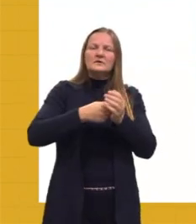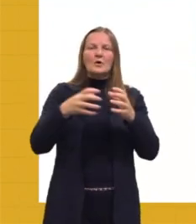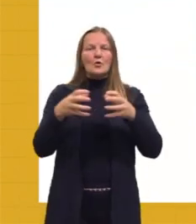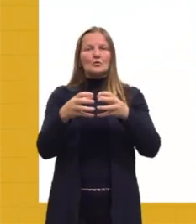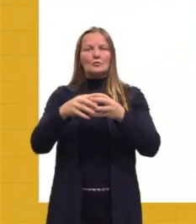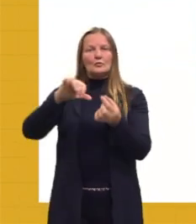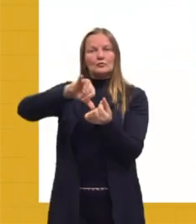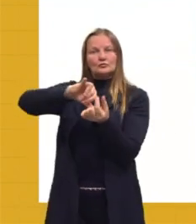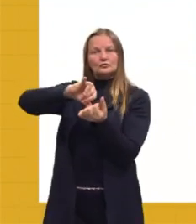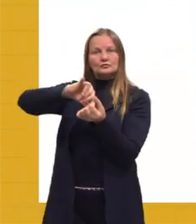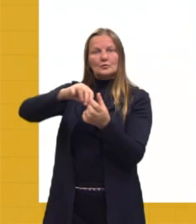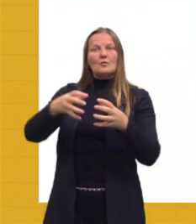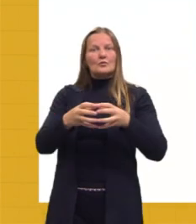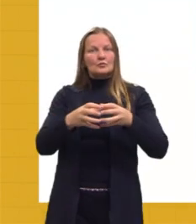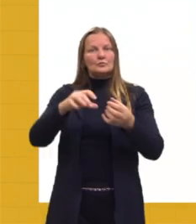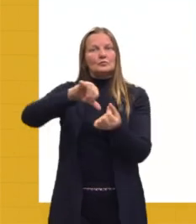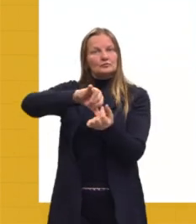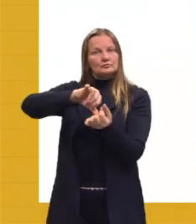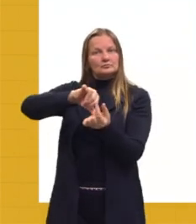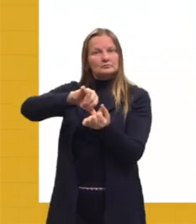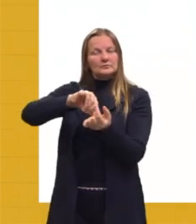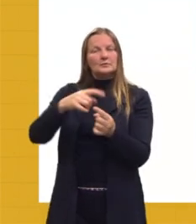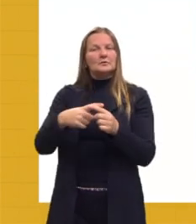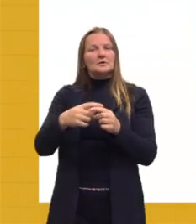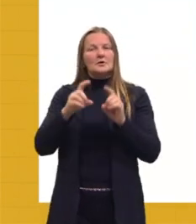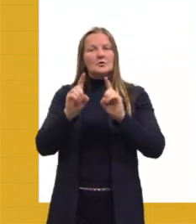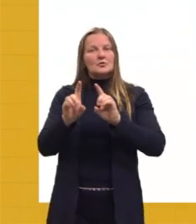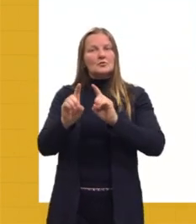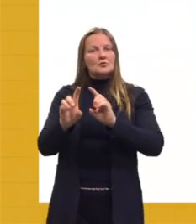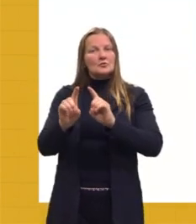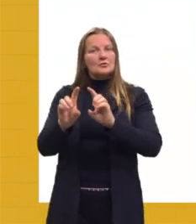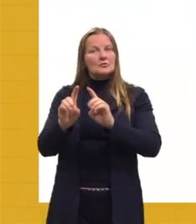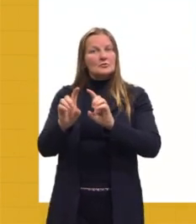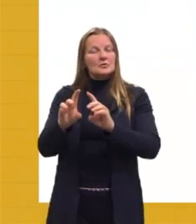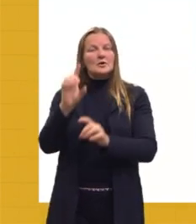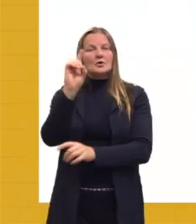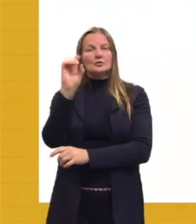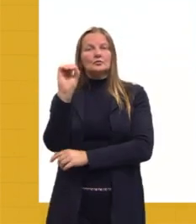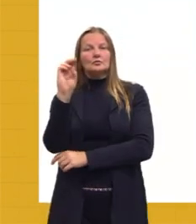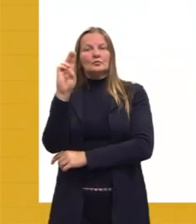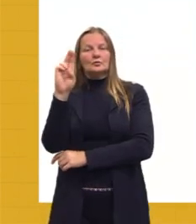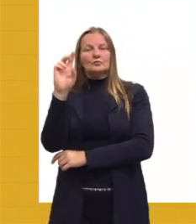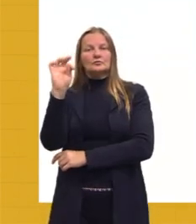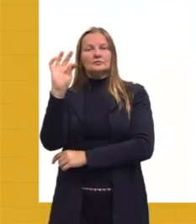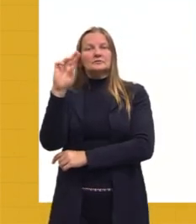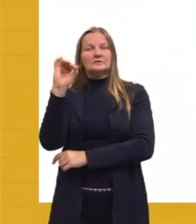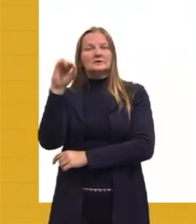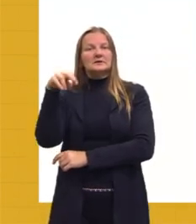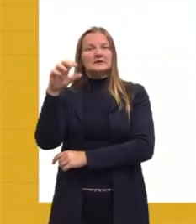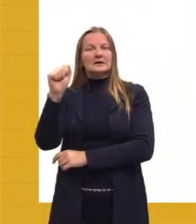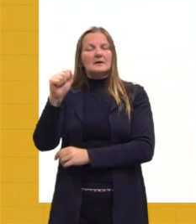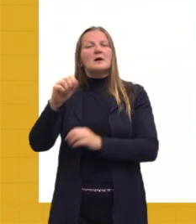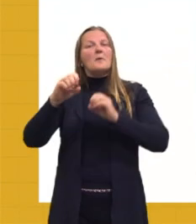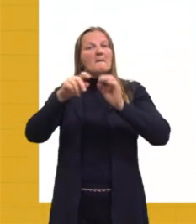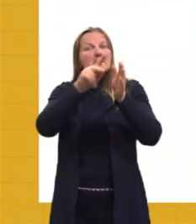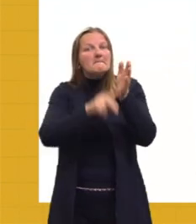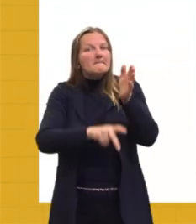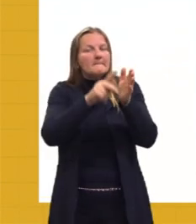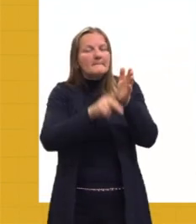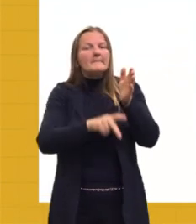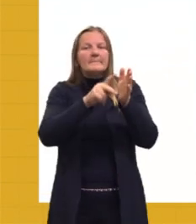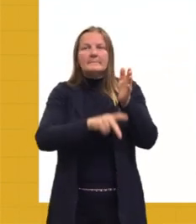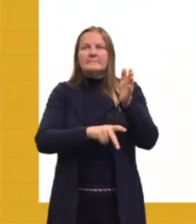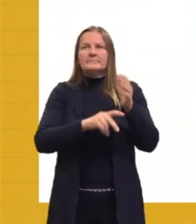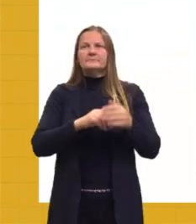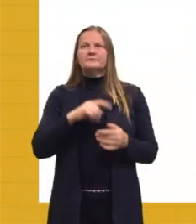capitalista dentro dessa doutrina nós tivemos o plano Marshall isso é importantíssimo não é lembrar que ele foi um momento